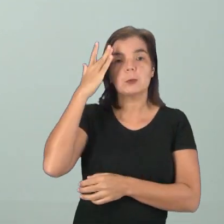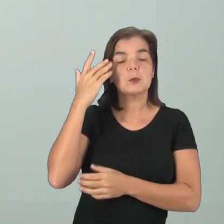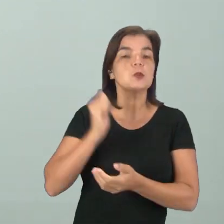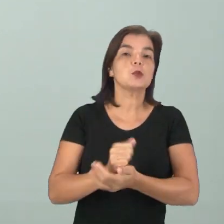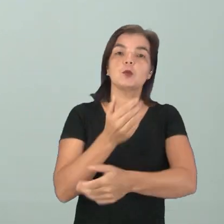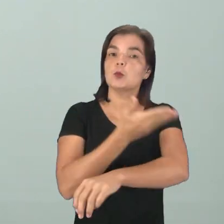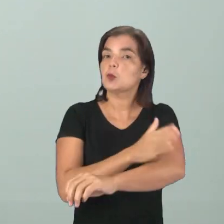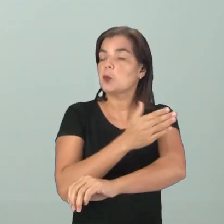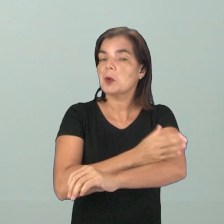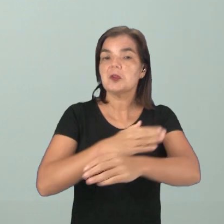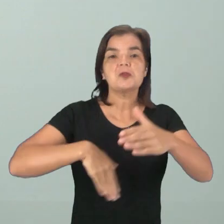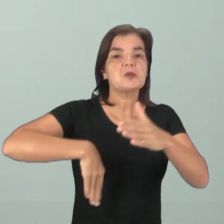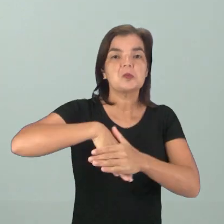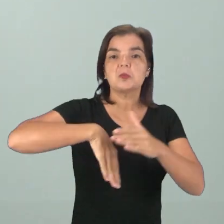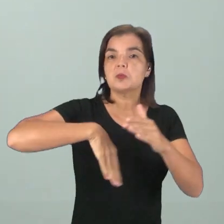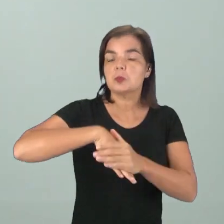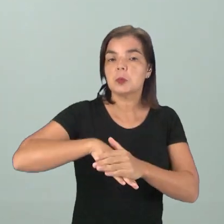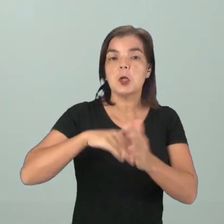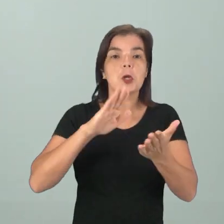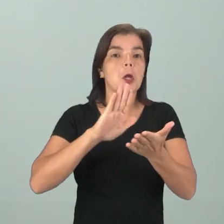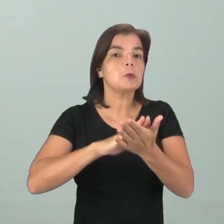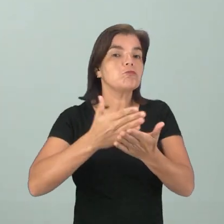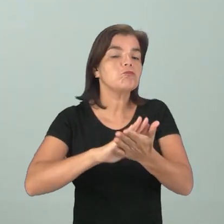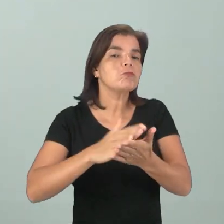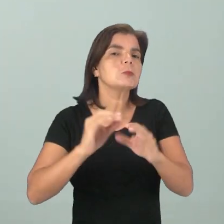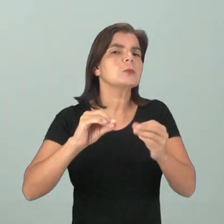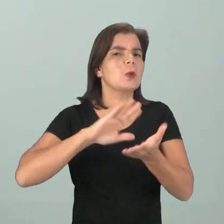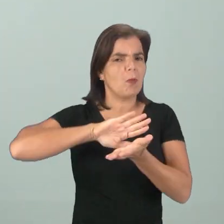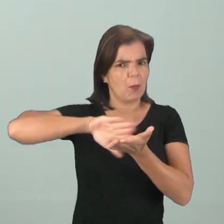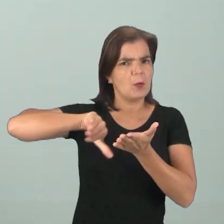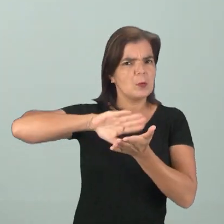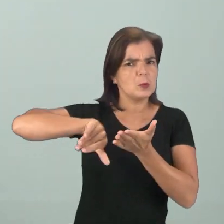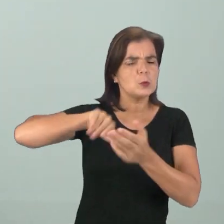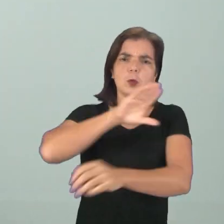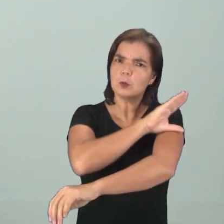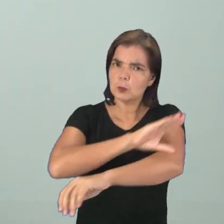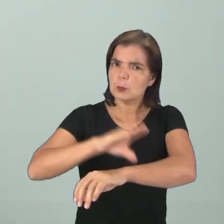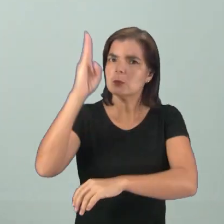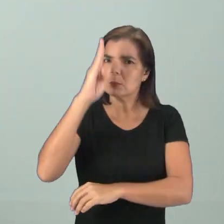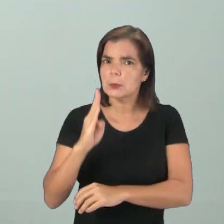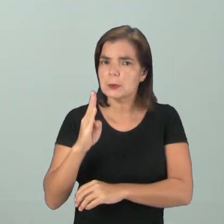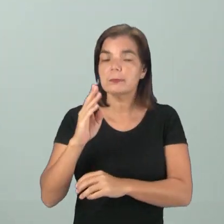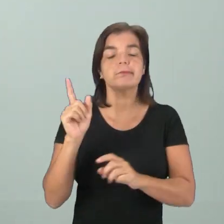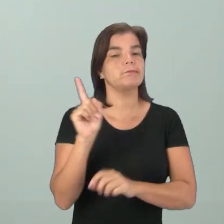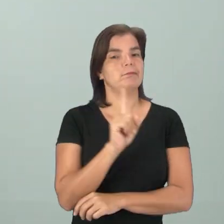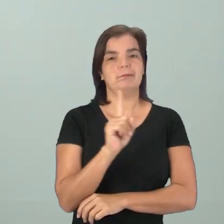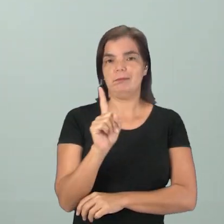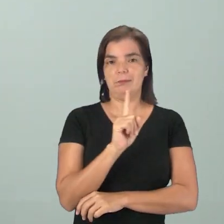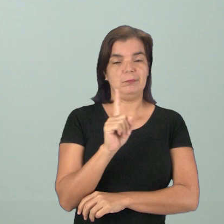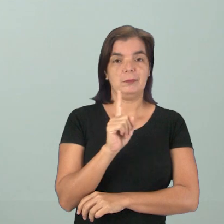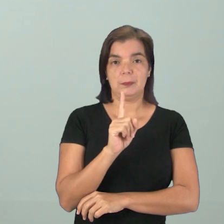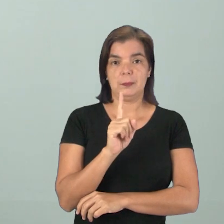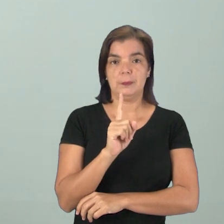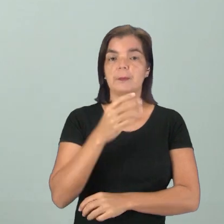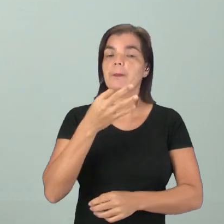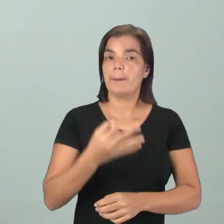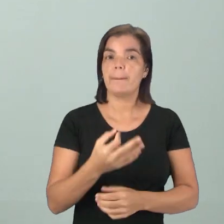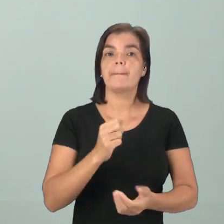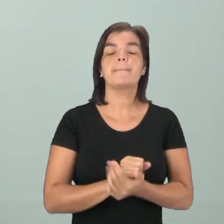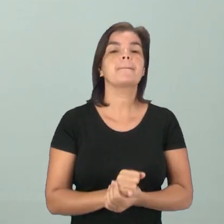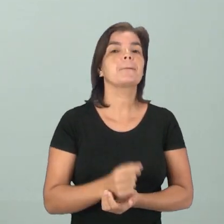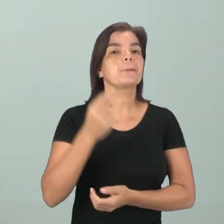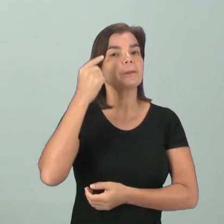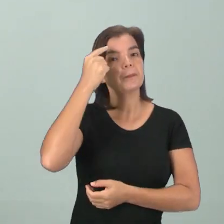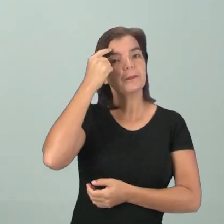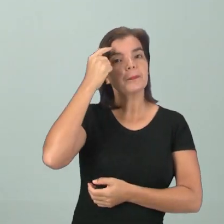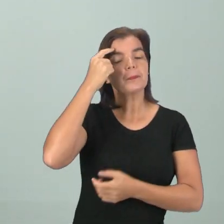não praticam futebol, que não praticam samba, elas estão excluídas da cultura do Brasil? Não, não estão, certo? É quando a